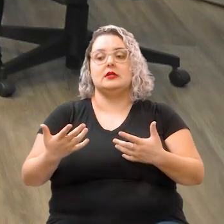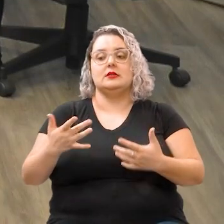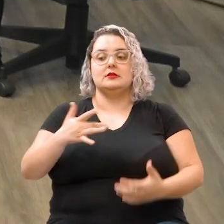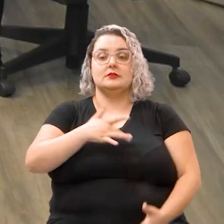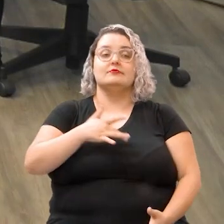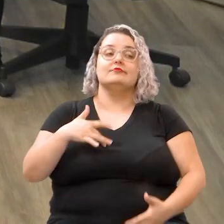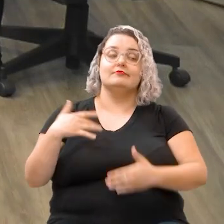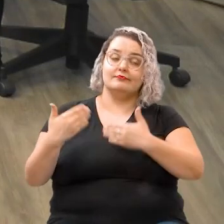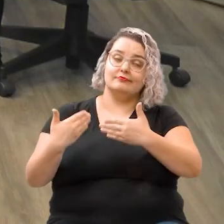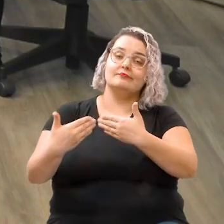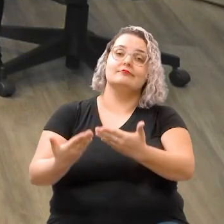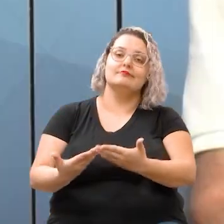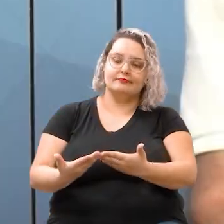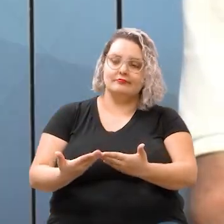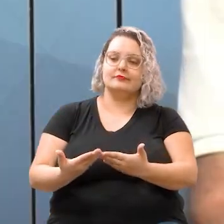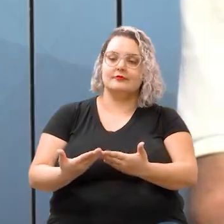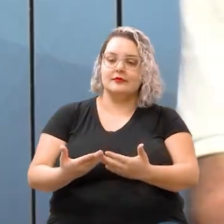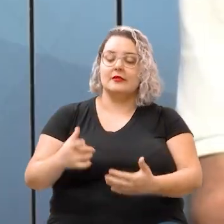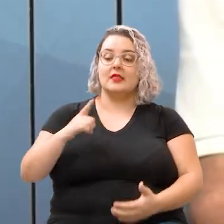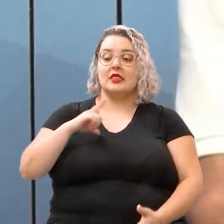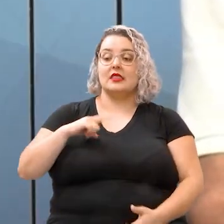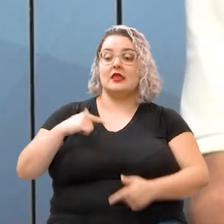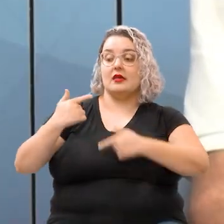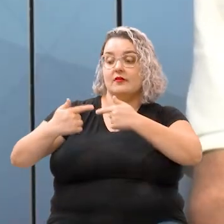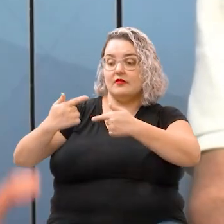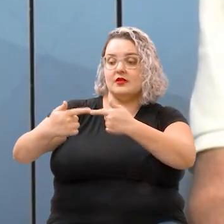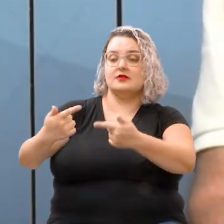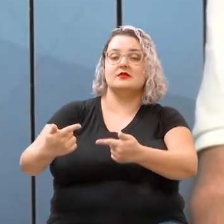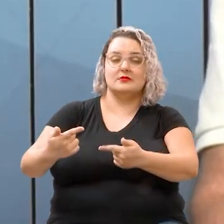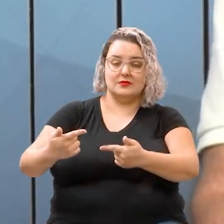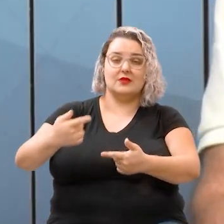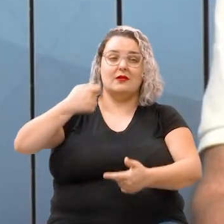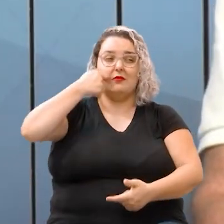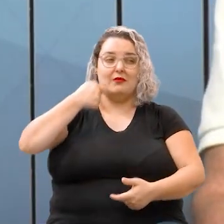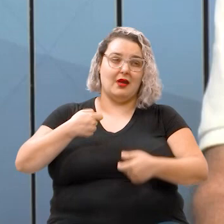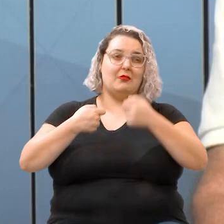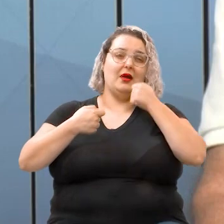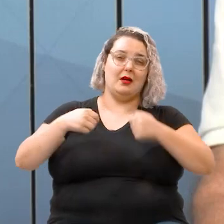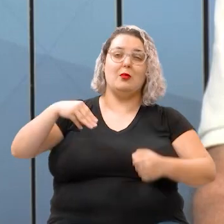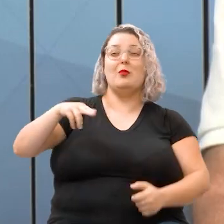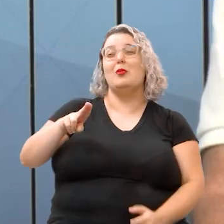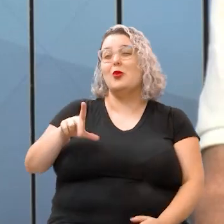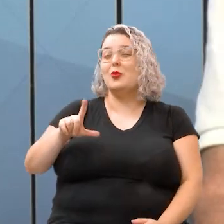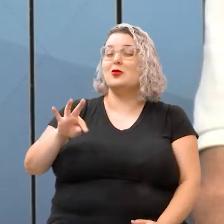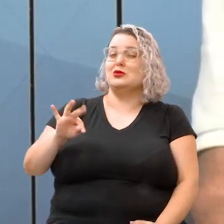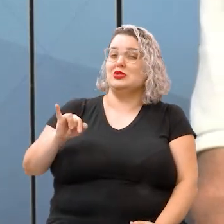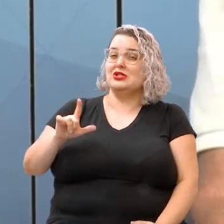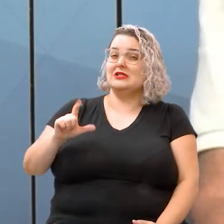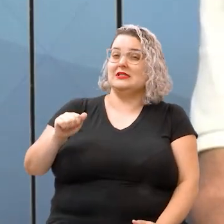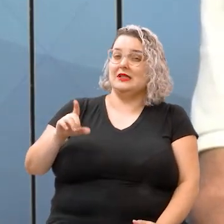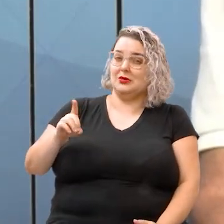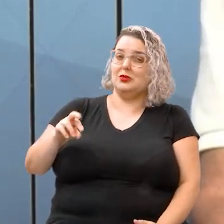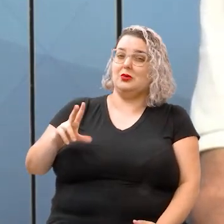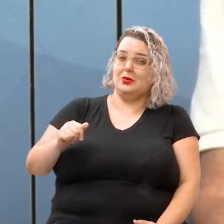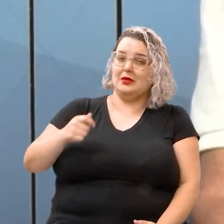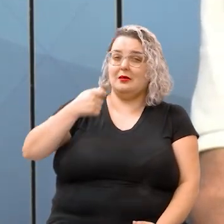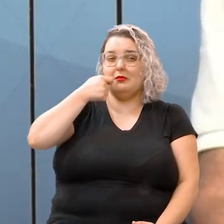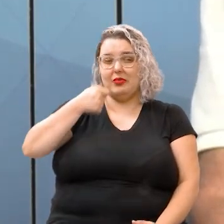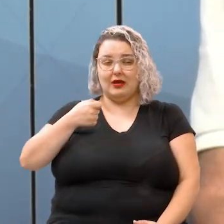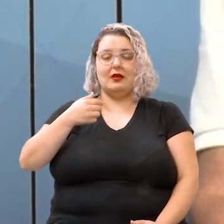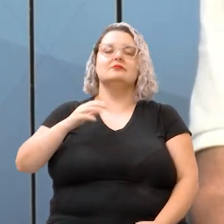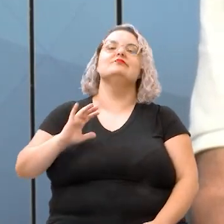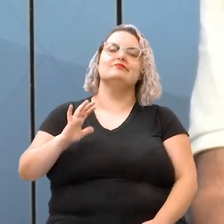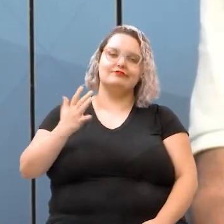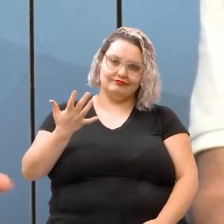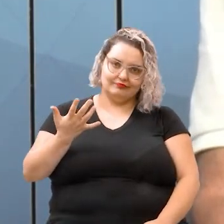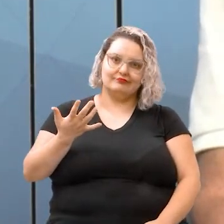acumulada, né? Mirna, acabou pegando muito essa geração mais mutiladora da odontologia, Sim. né? Então, a perda de dente ainda é uma